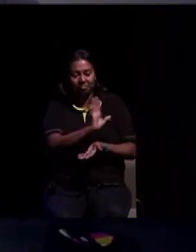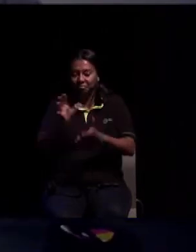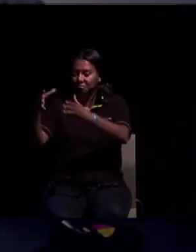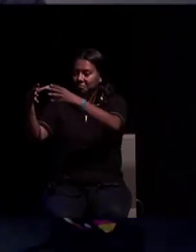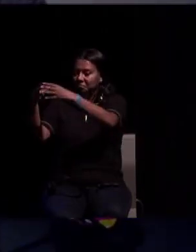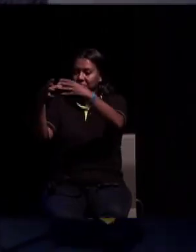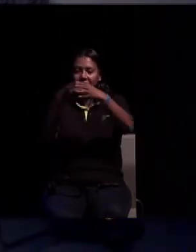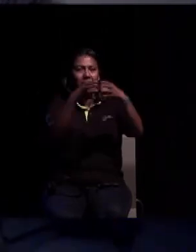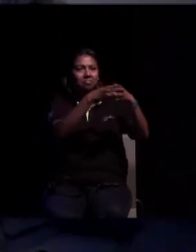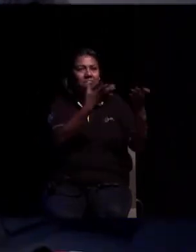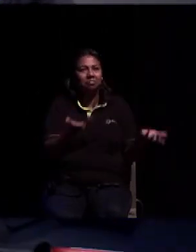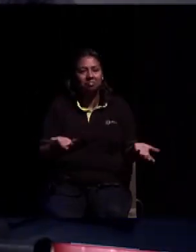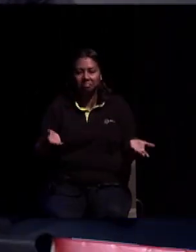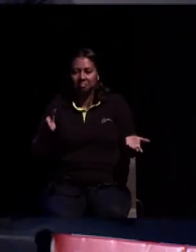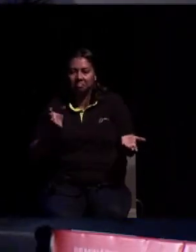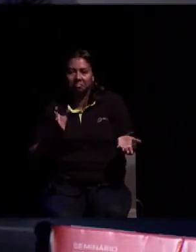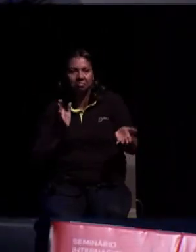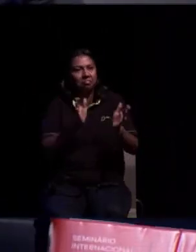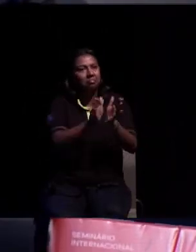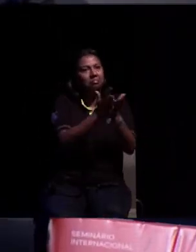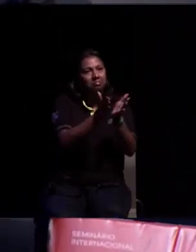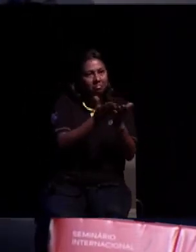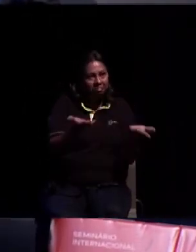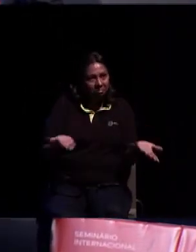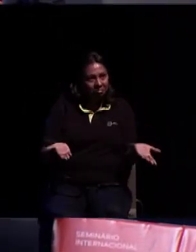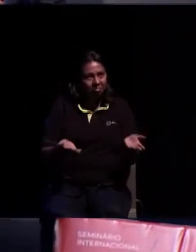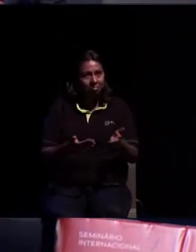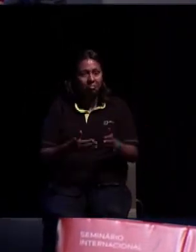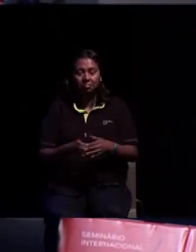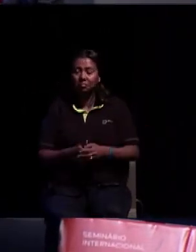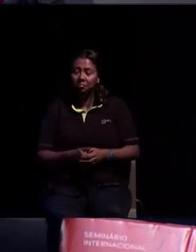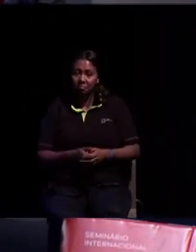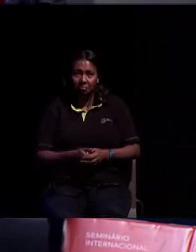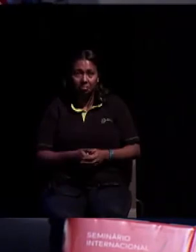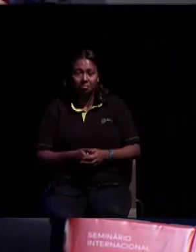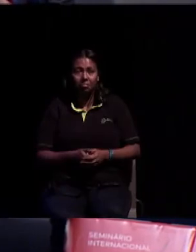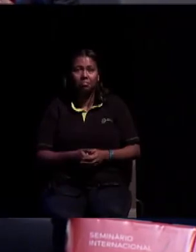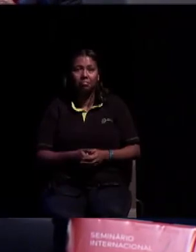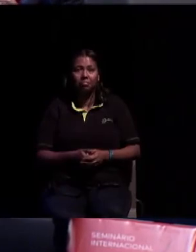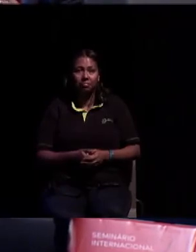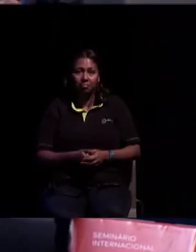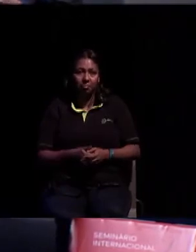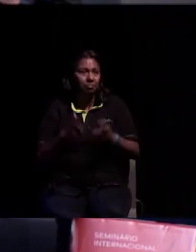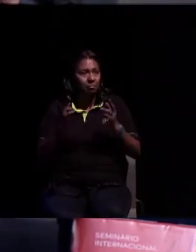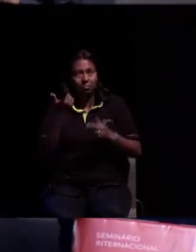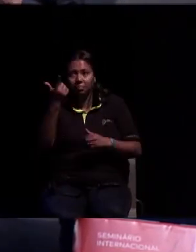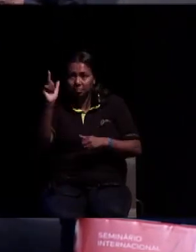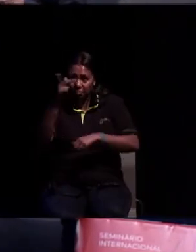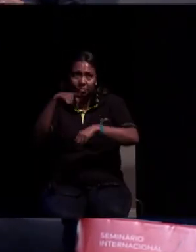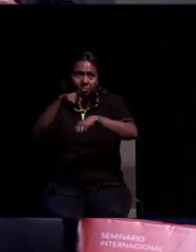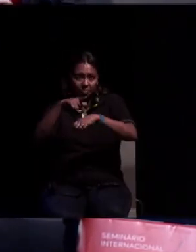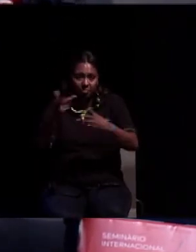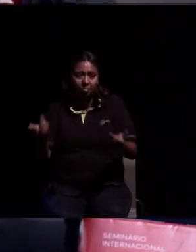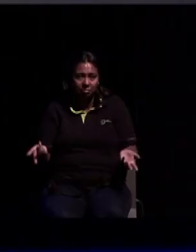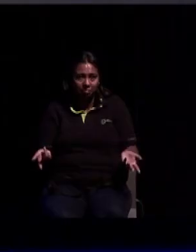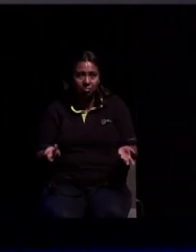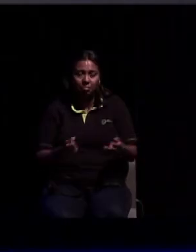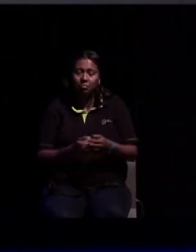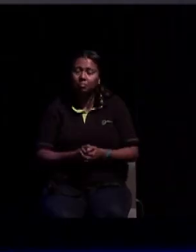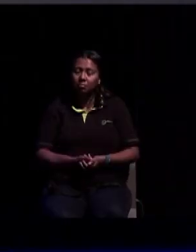Ele tem a mesma forma, ele tem a mesma forma cultural, etc., também dos países do norte com os países do sul, pelas